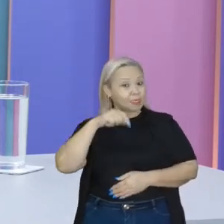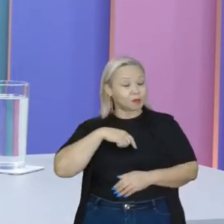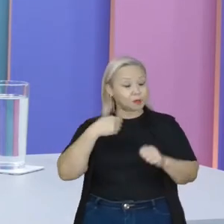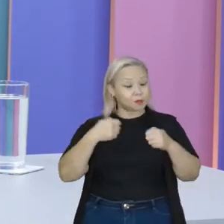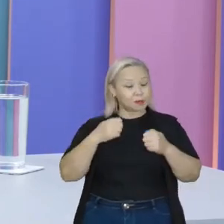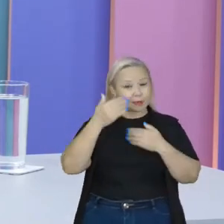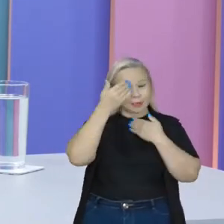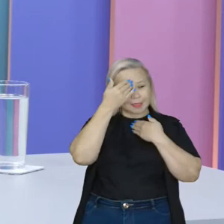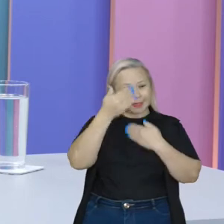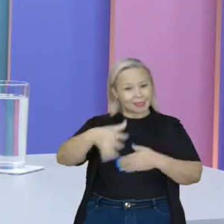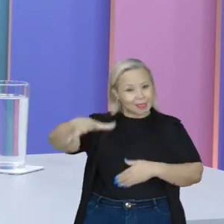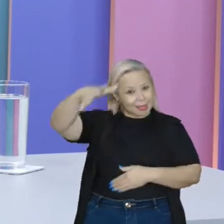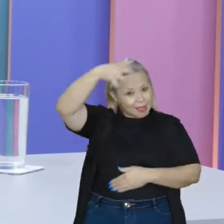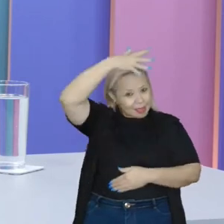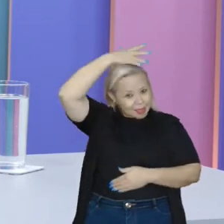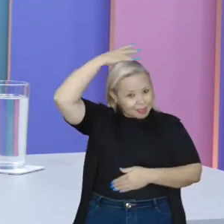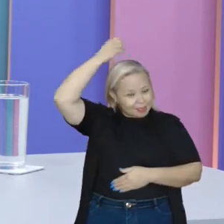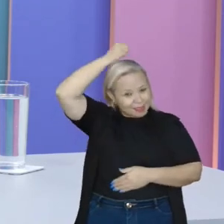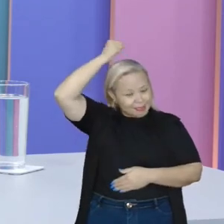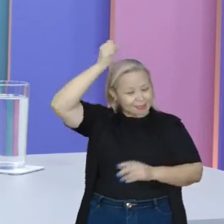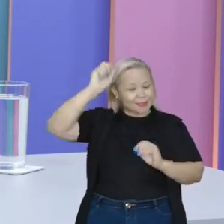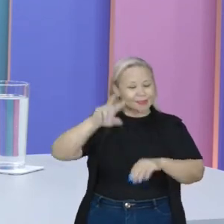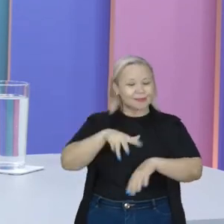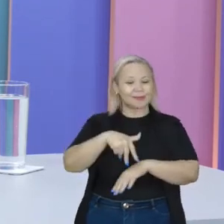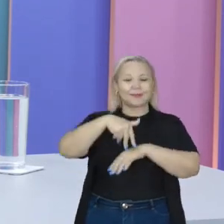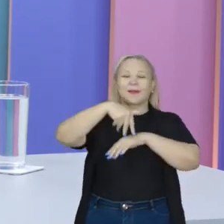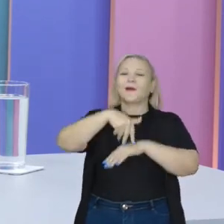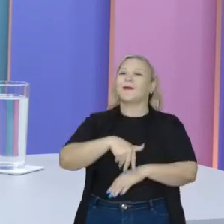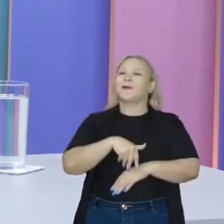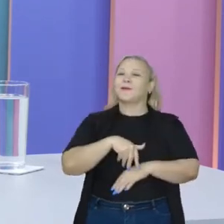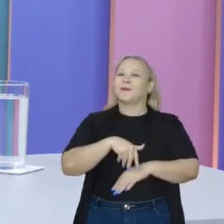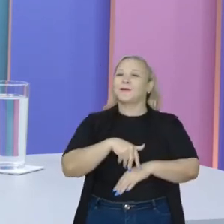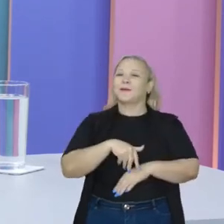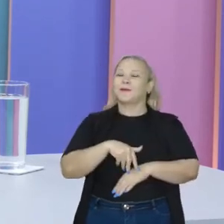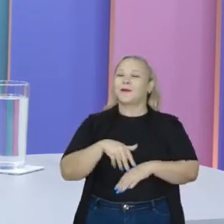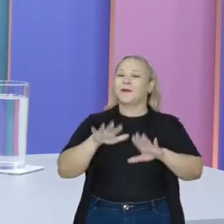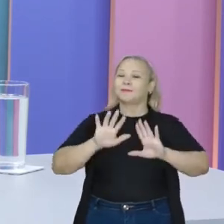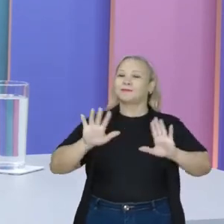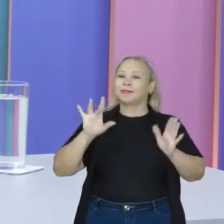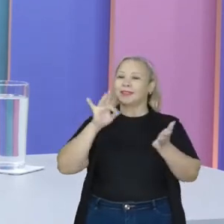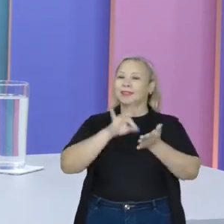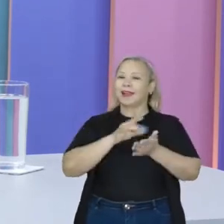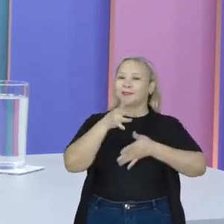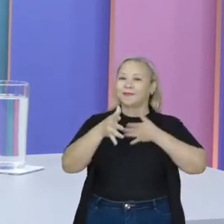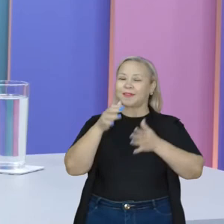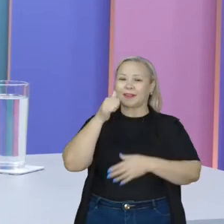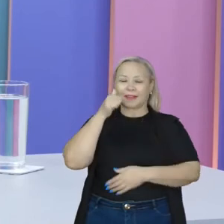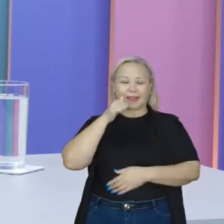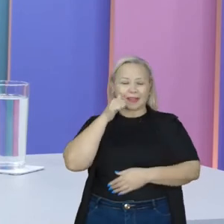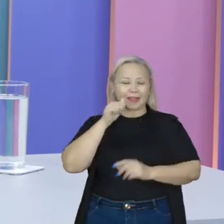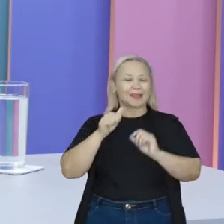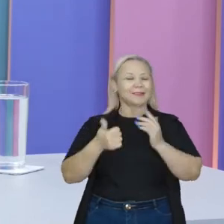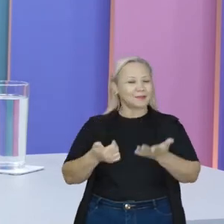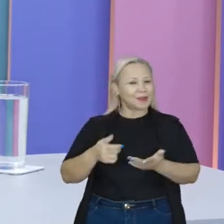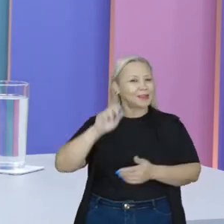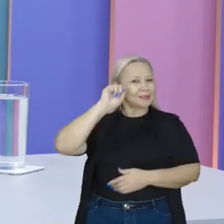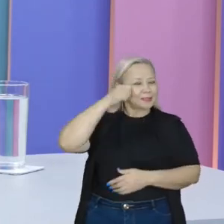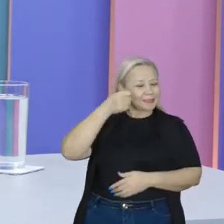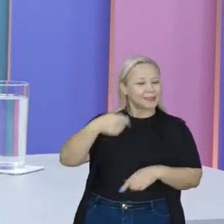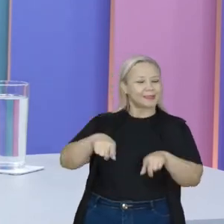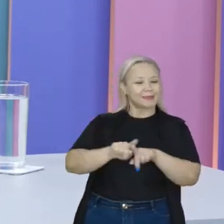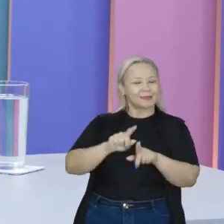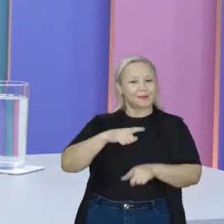agradecer a Benedita da Silva, que nos colocou ali no cenário, dizendo que as mulheres negras também têm direito